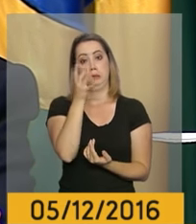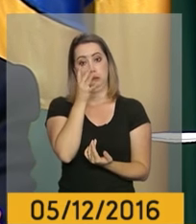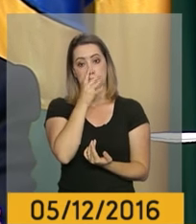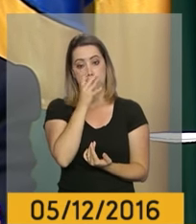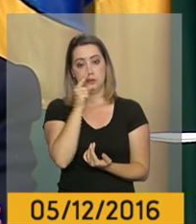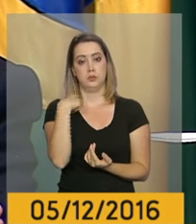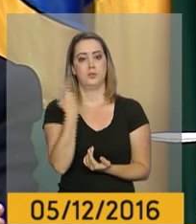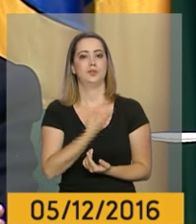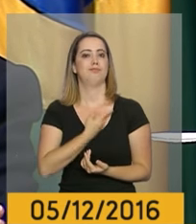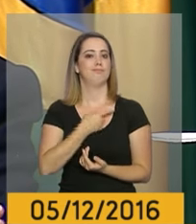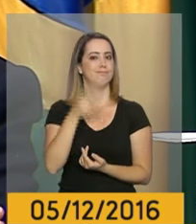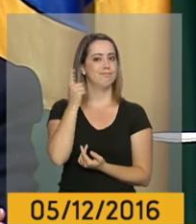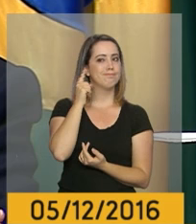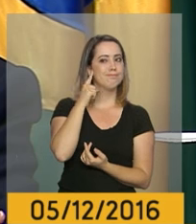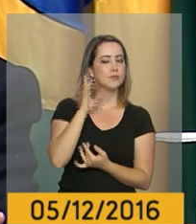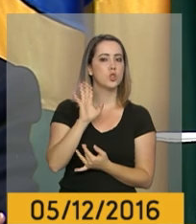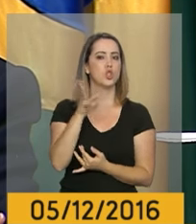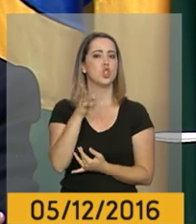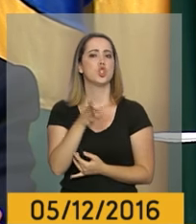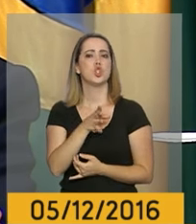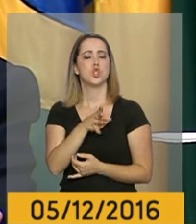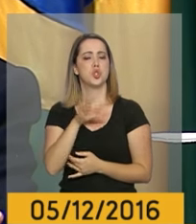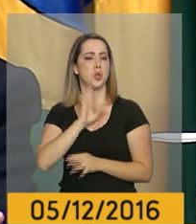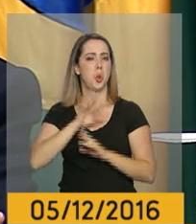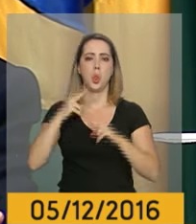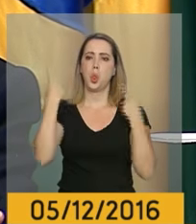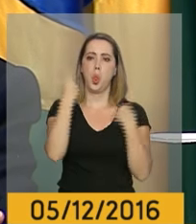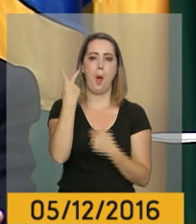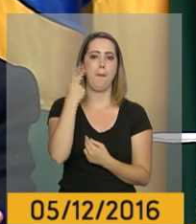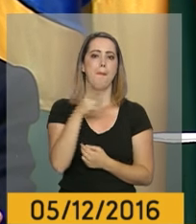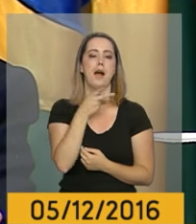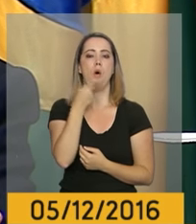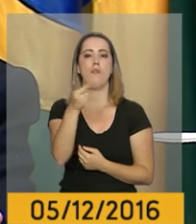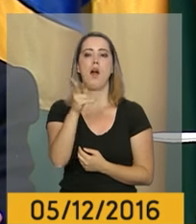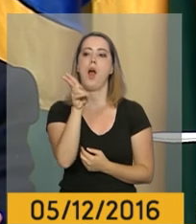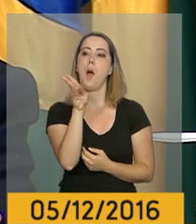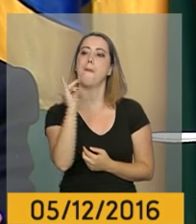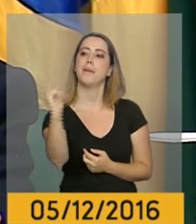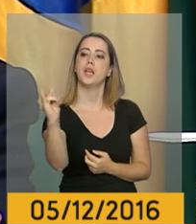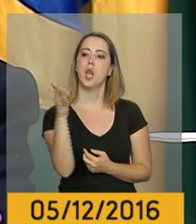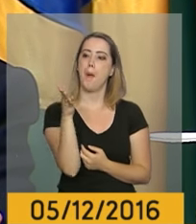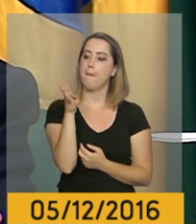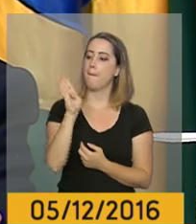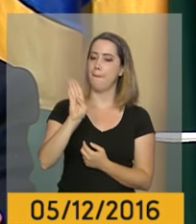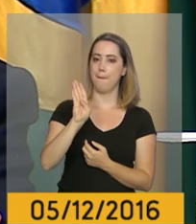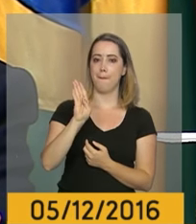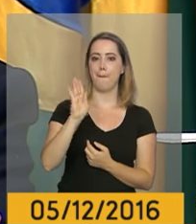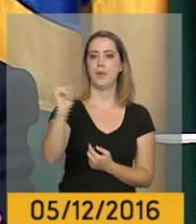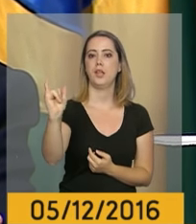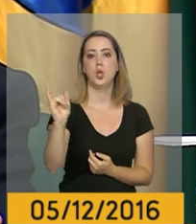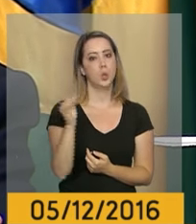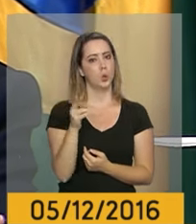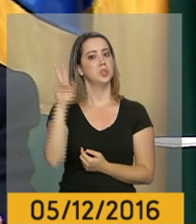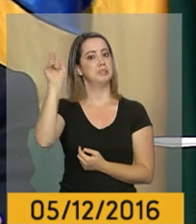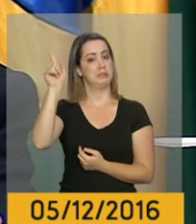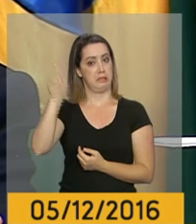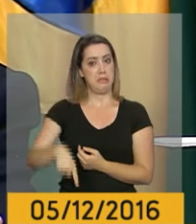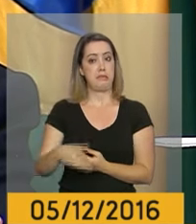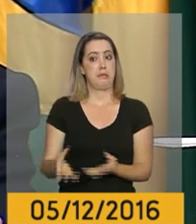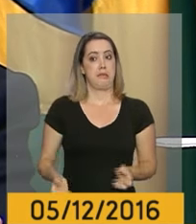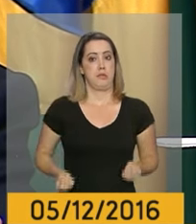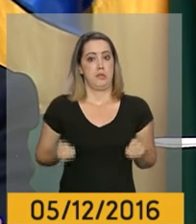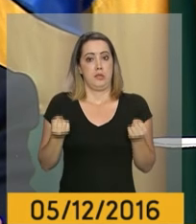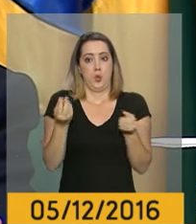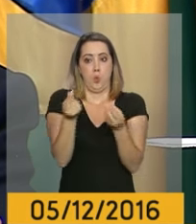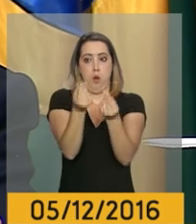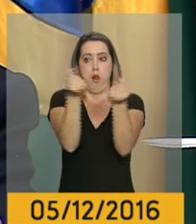né, se acostumaram muito aos bilhões e nós achamos que não tem importância, mas são bilhões de reais. É muito dinheiro, não é? é